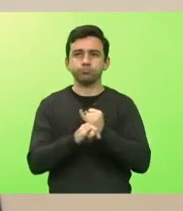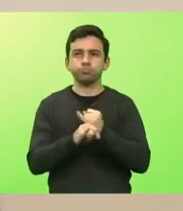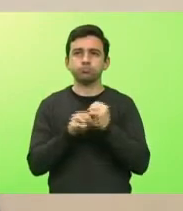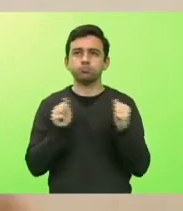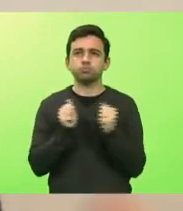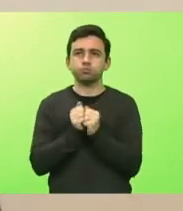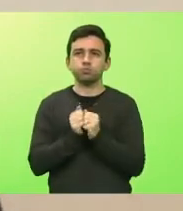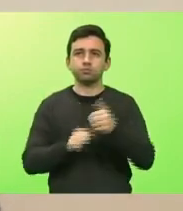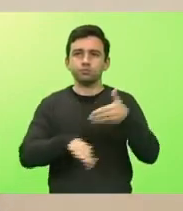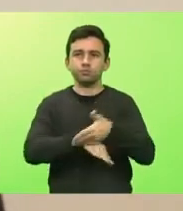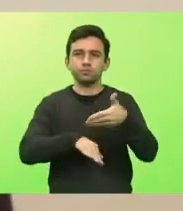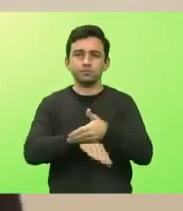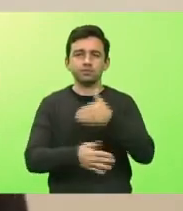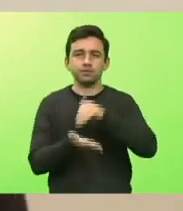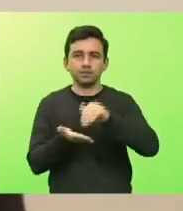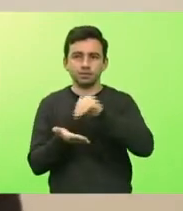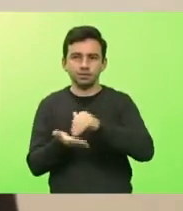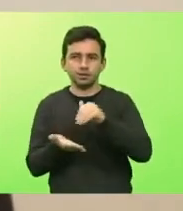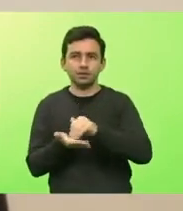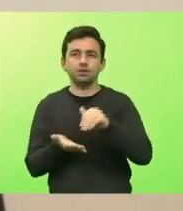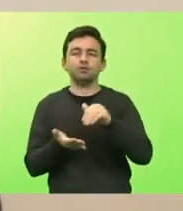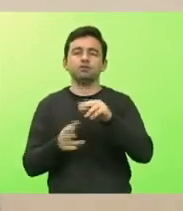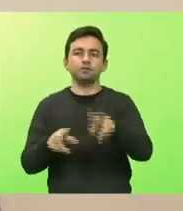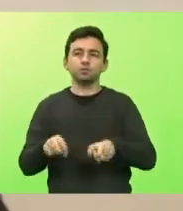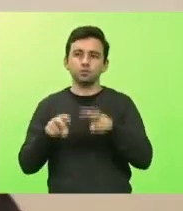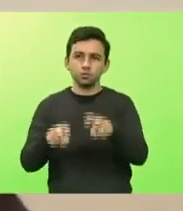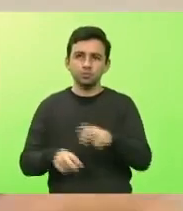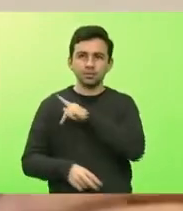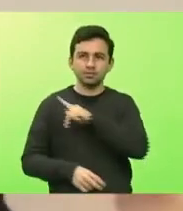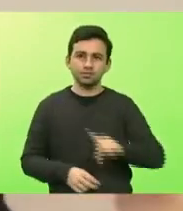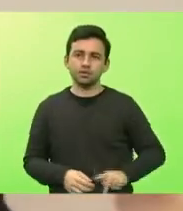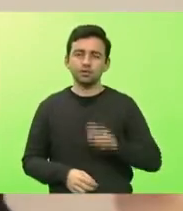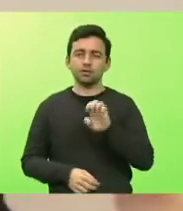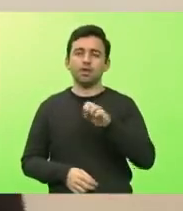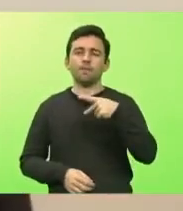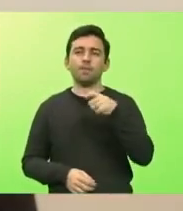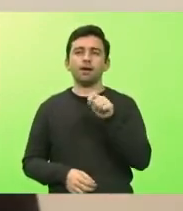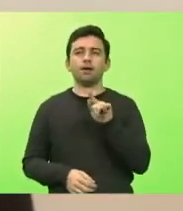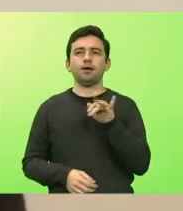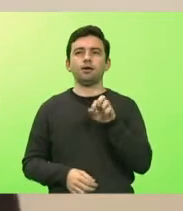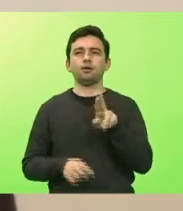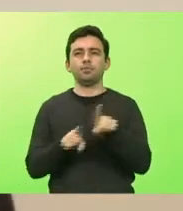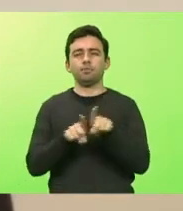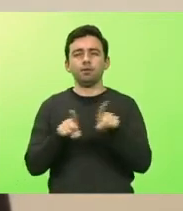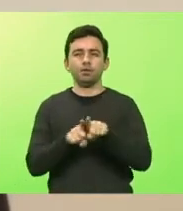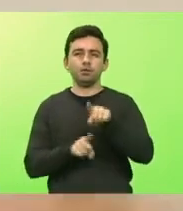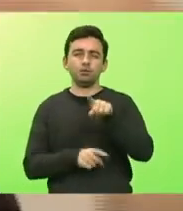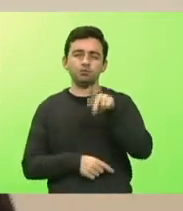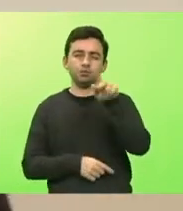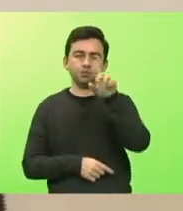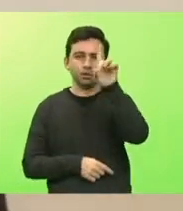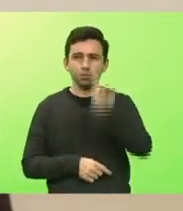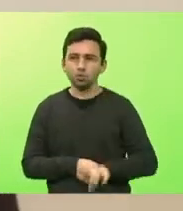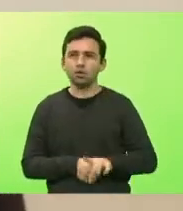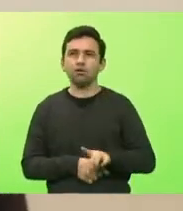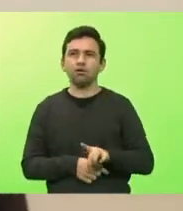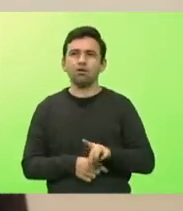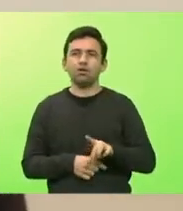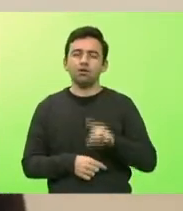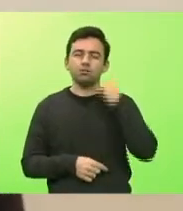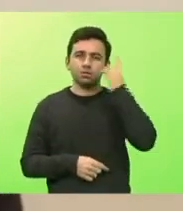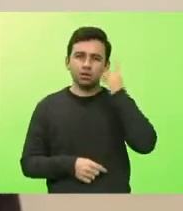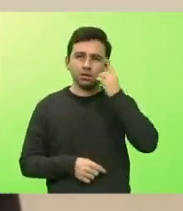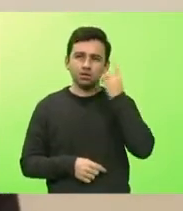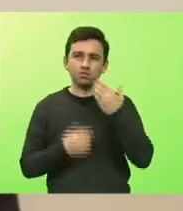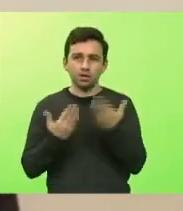do secretário da Agricultura, o presidente da IPAGRE, o deputado Padre Pedro, o deputado Darcy de Mato, que é o presidente